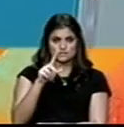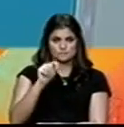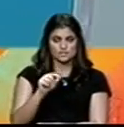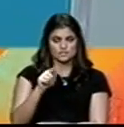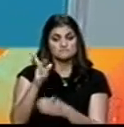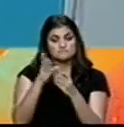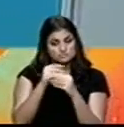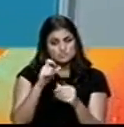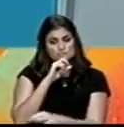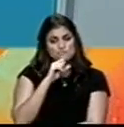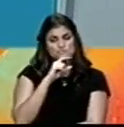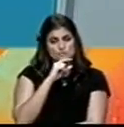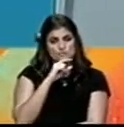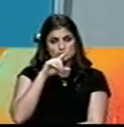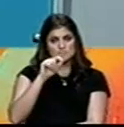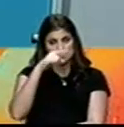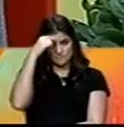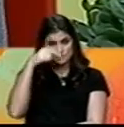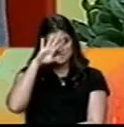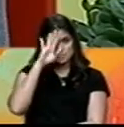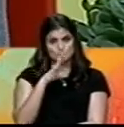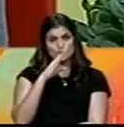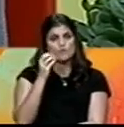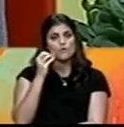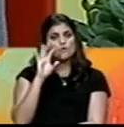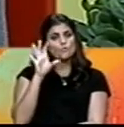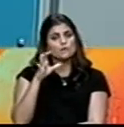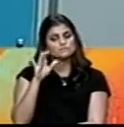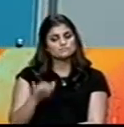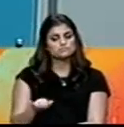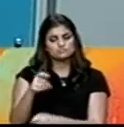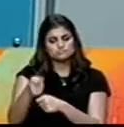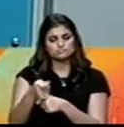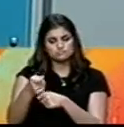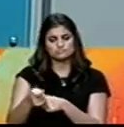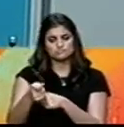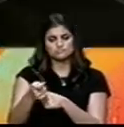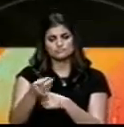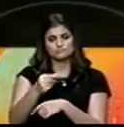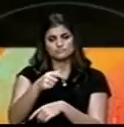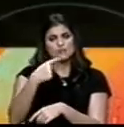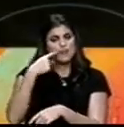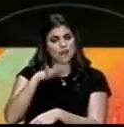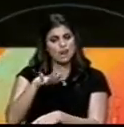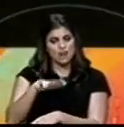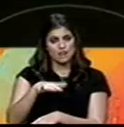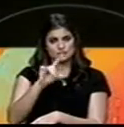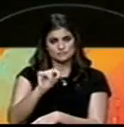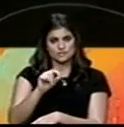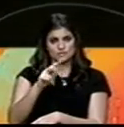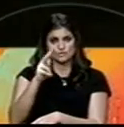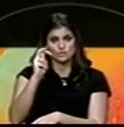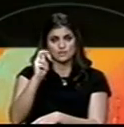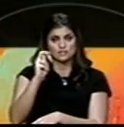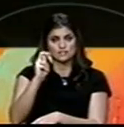tenha extinguido. É também difícil saber quando foi domesticada, apesar de aparecerem imensos vestígios de favas a partir do 3 milénio